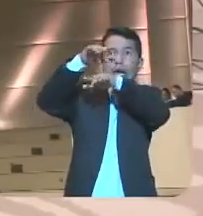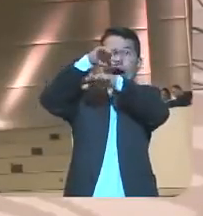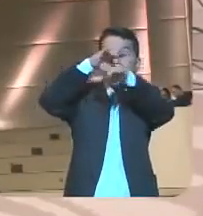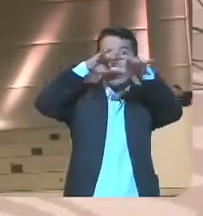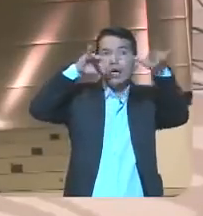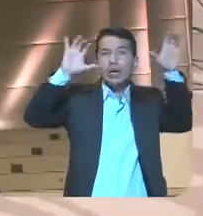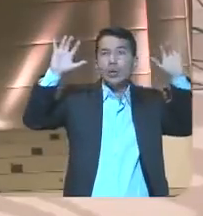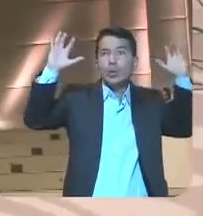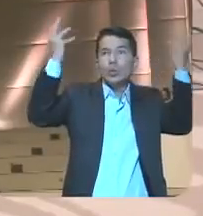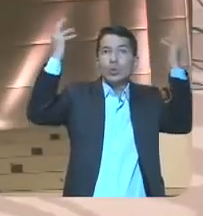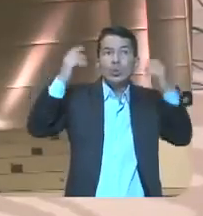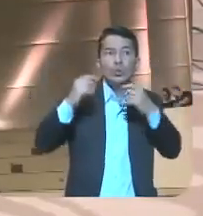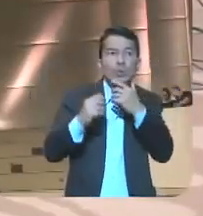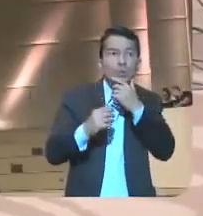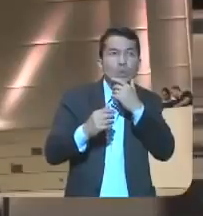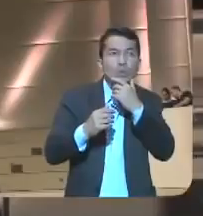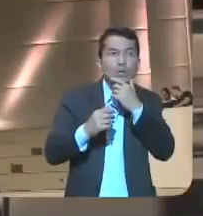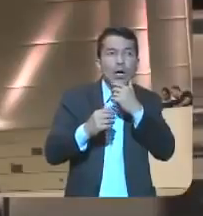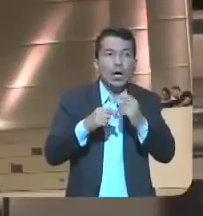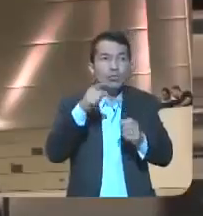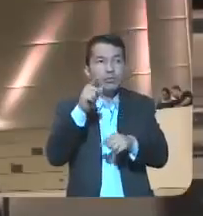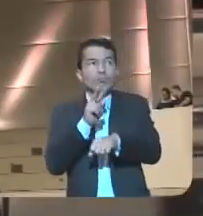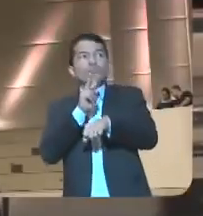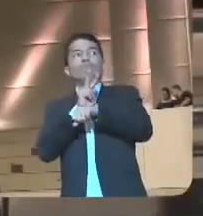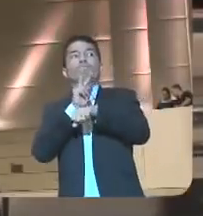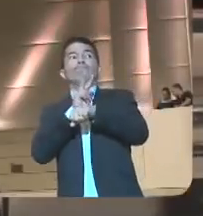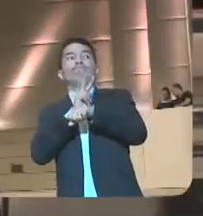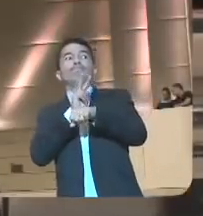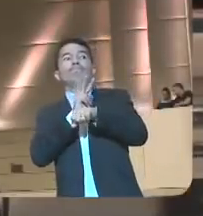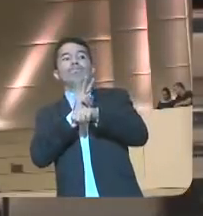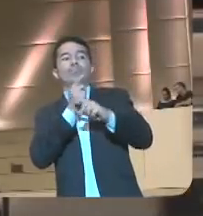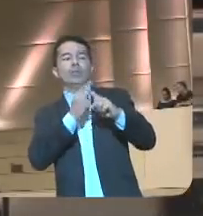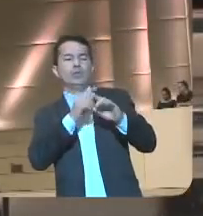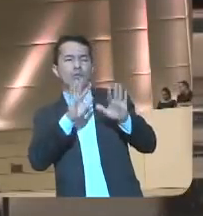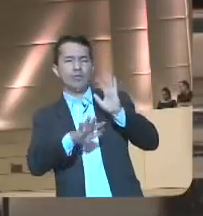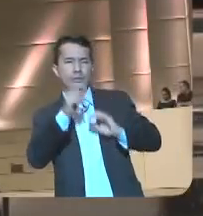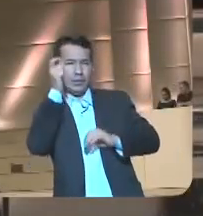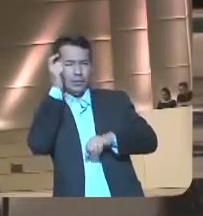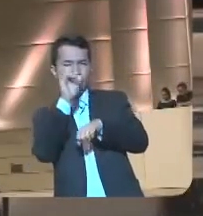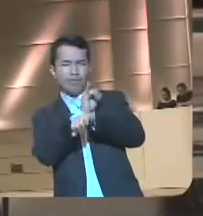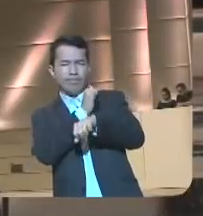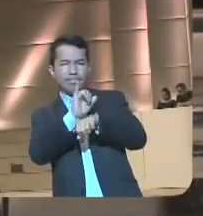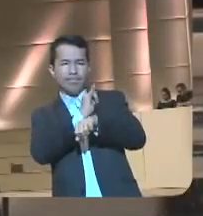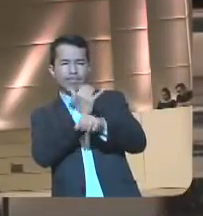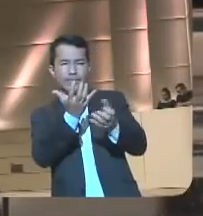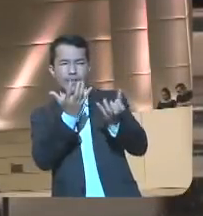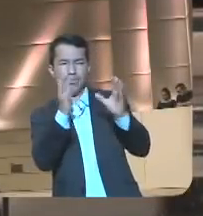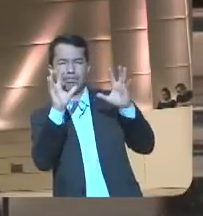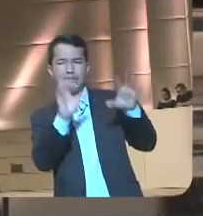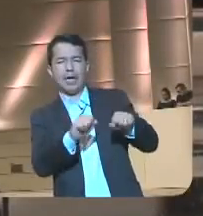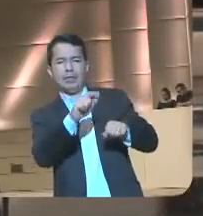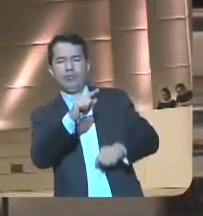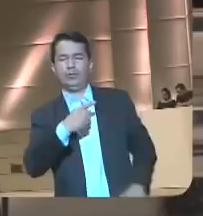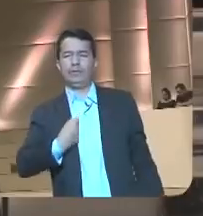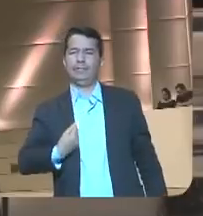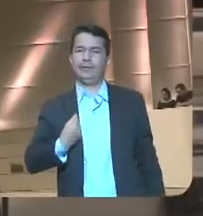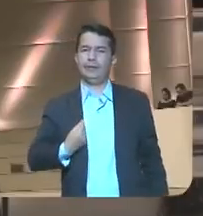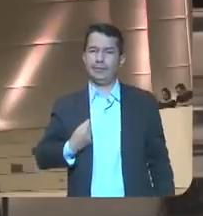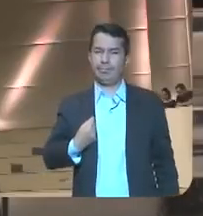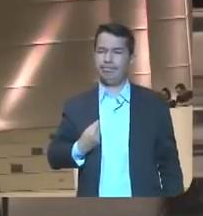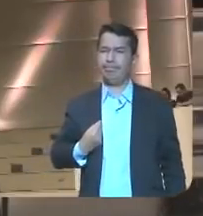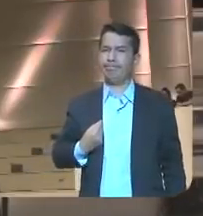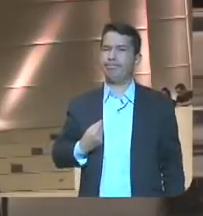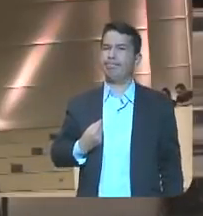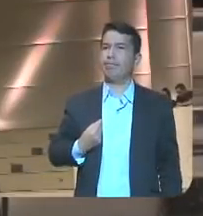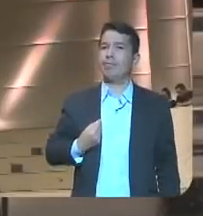e vem o discernimento toma cuidado aqui uma armadilha de satanás própria vida sabe se você